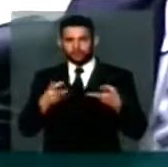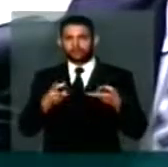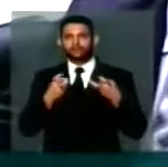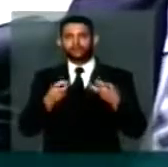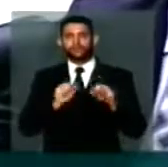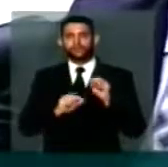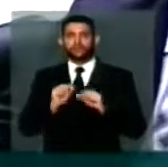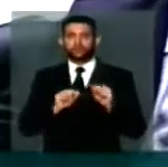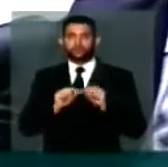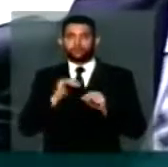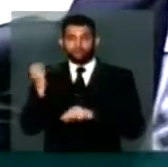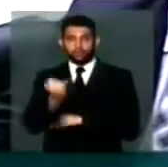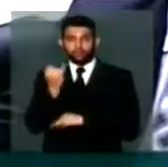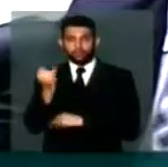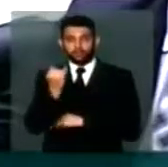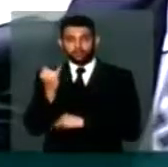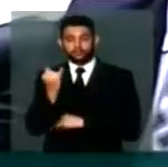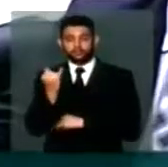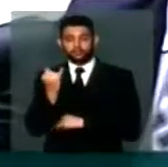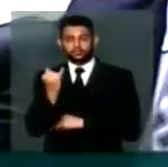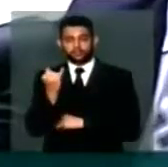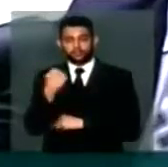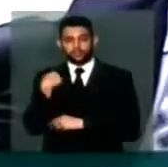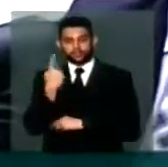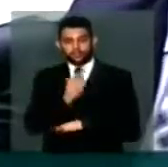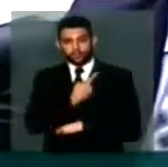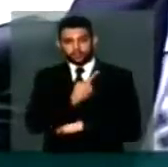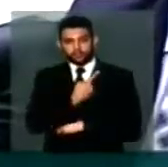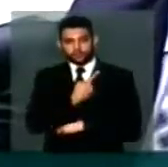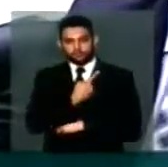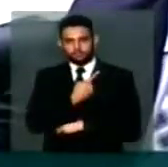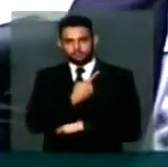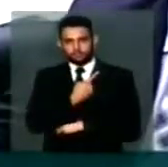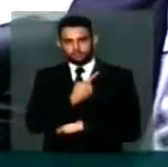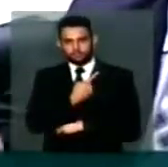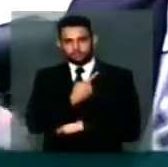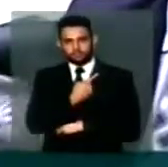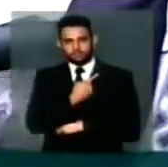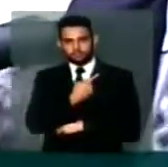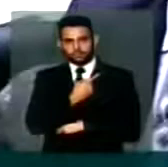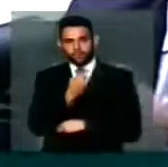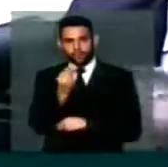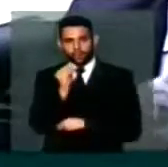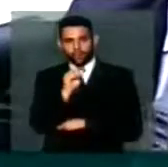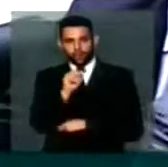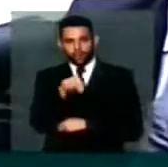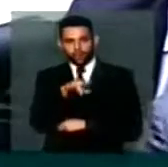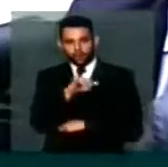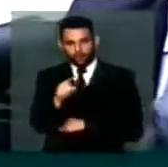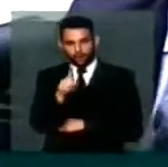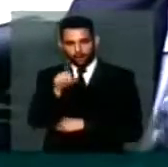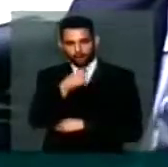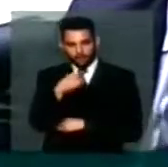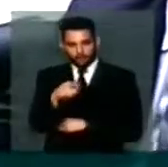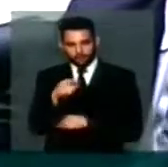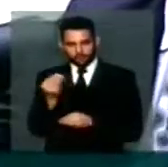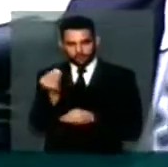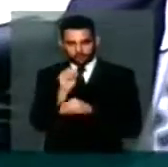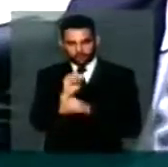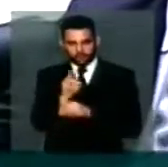atentem para a importância de nós apoiamos ou não ao veto